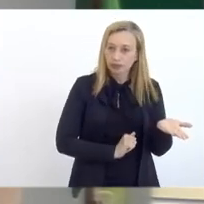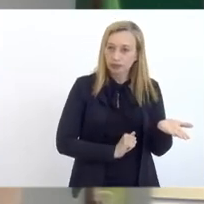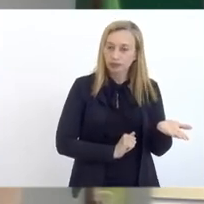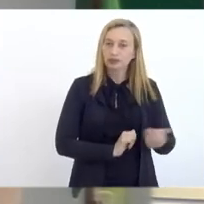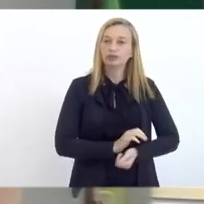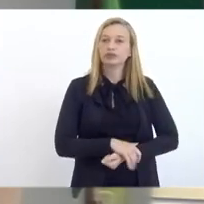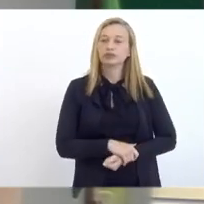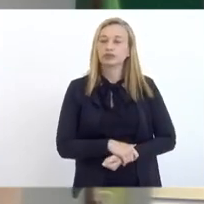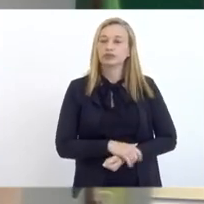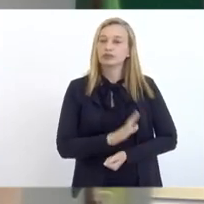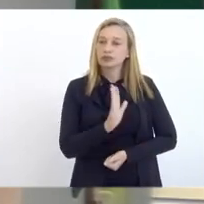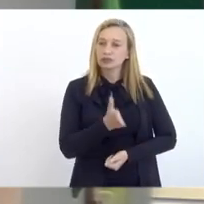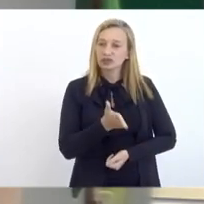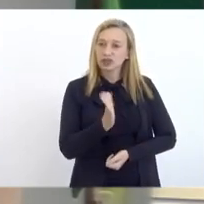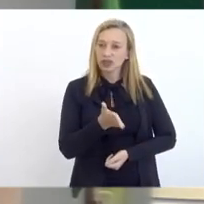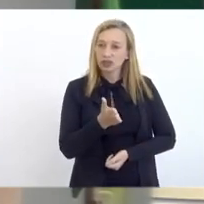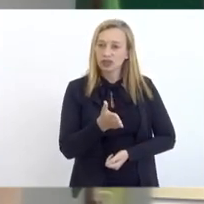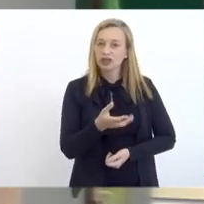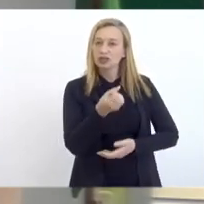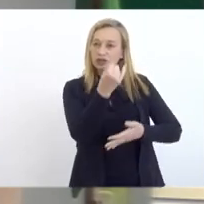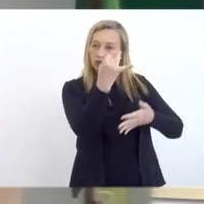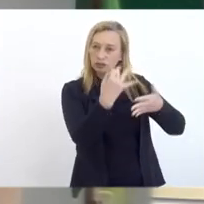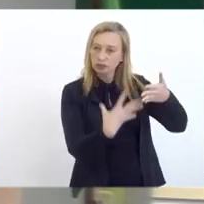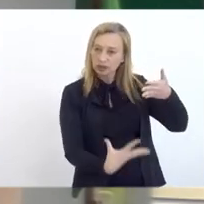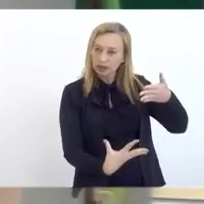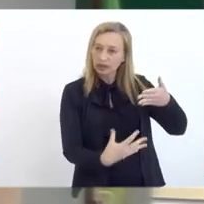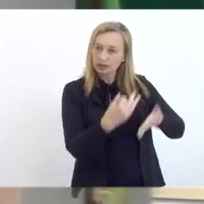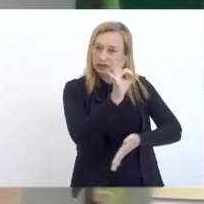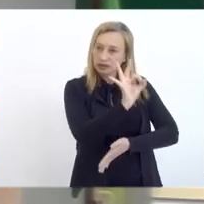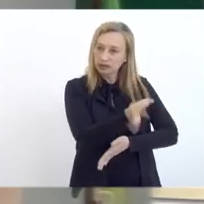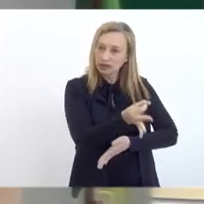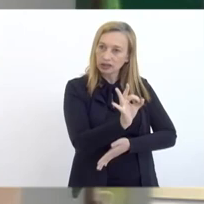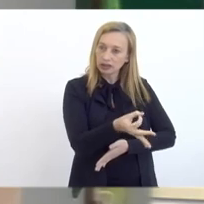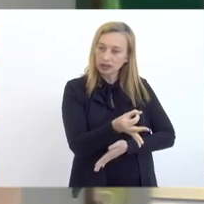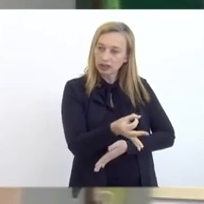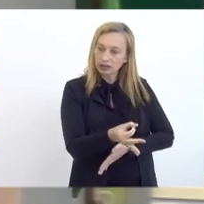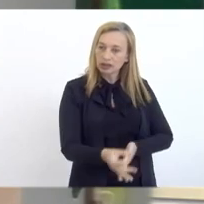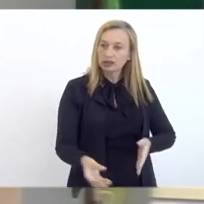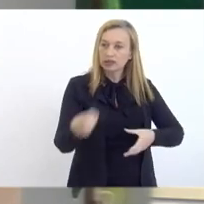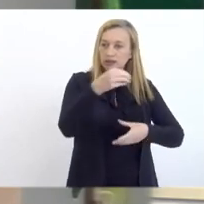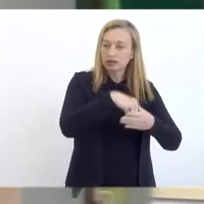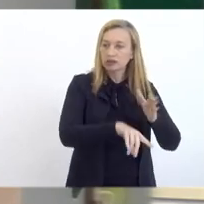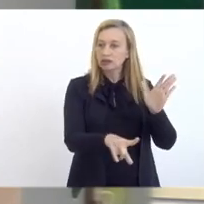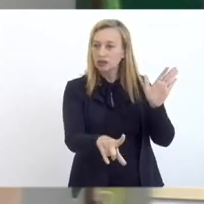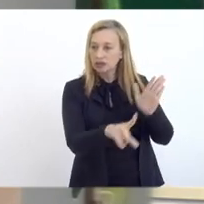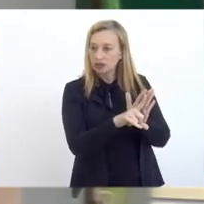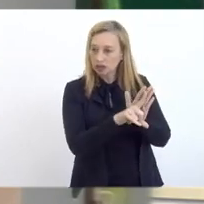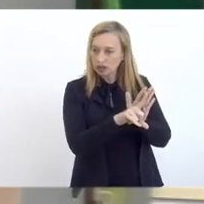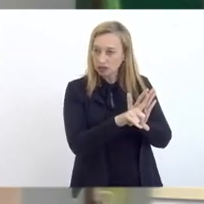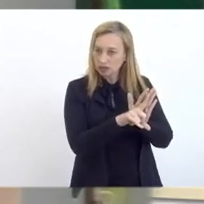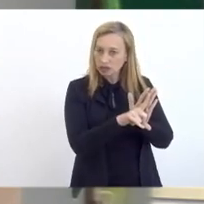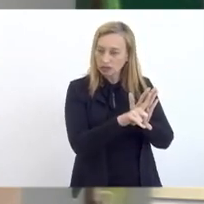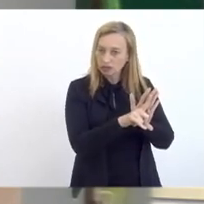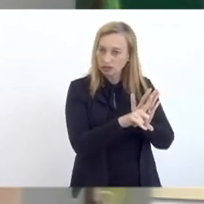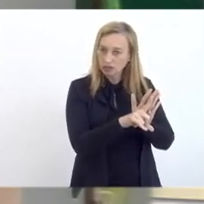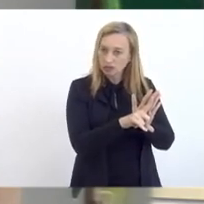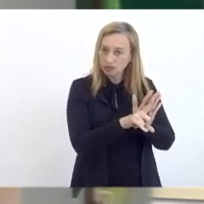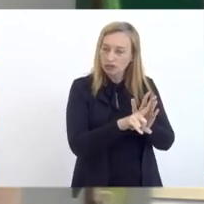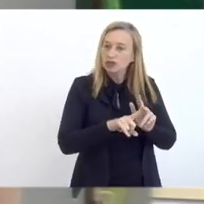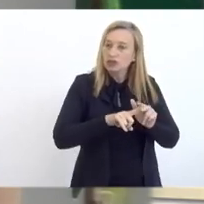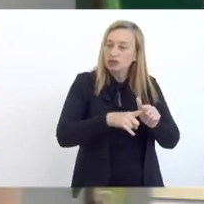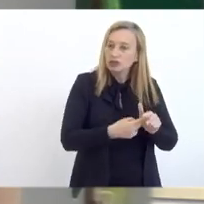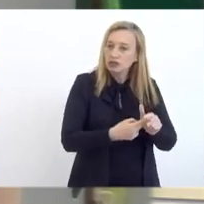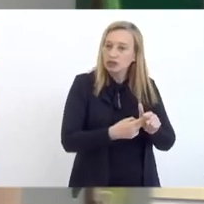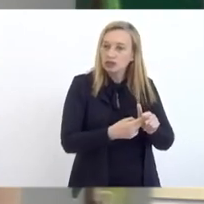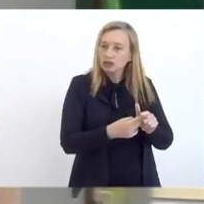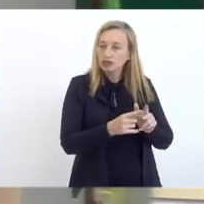conforme está explicitado, inclusive, em uma das leis que regulamenta o